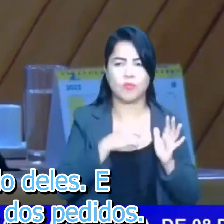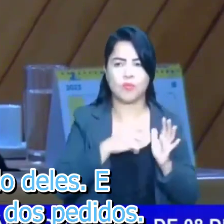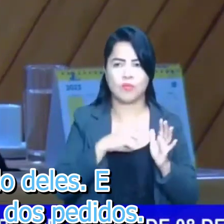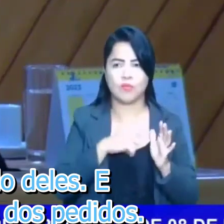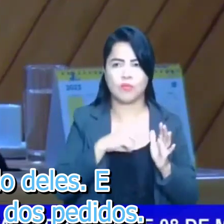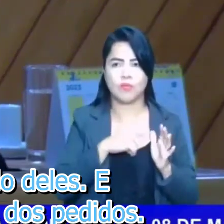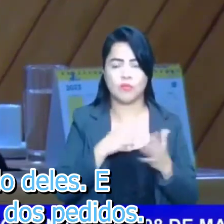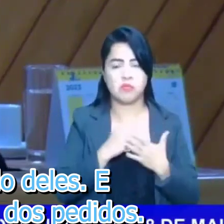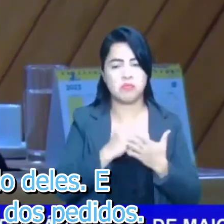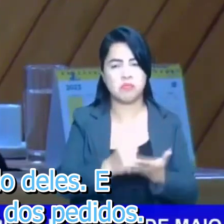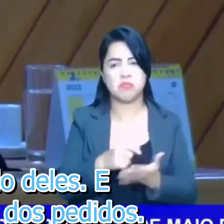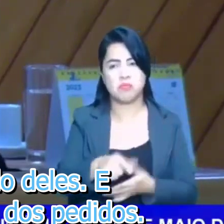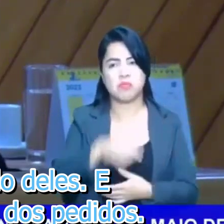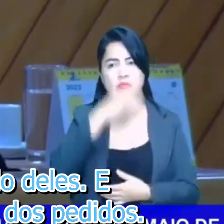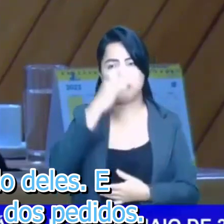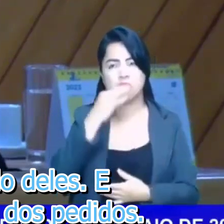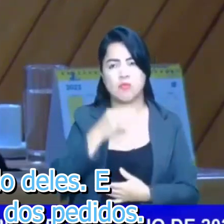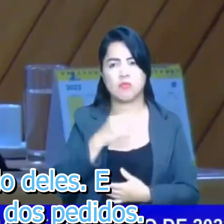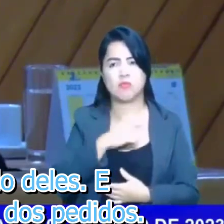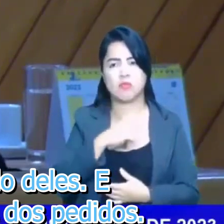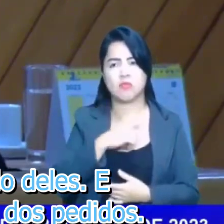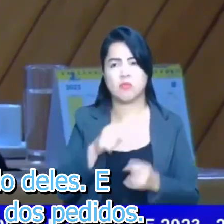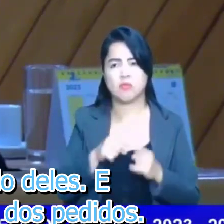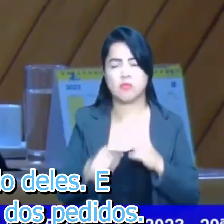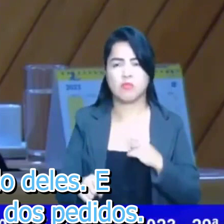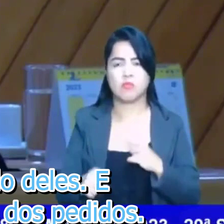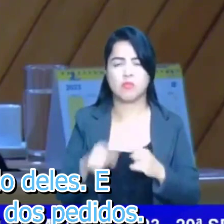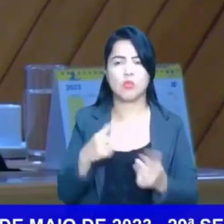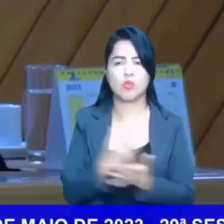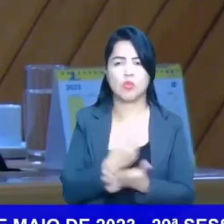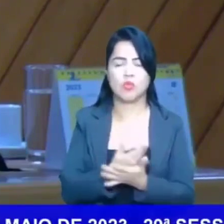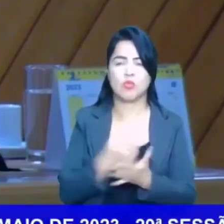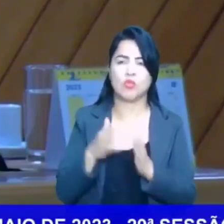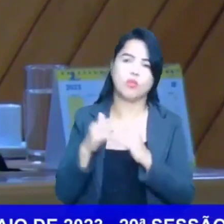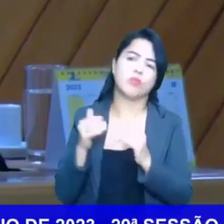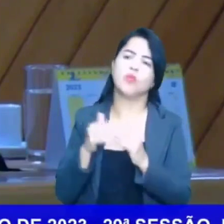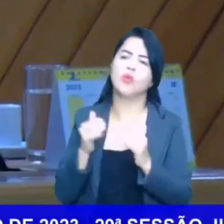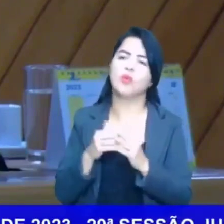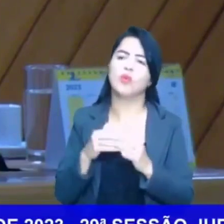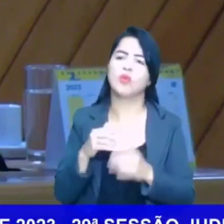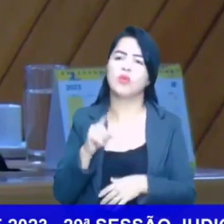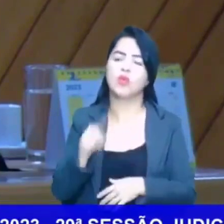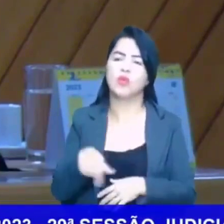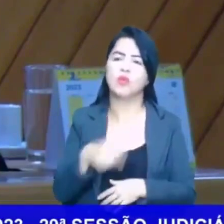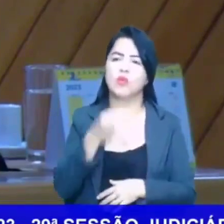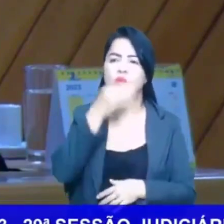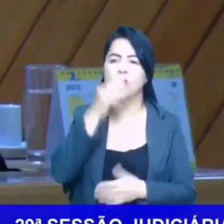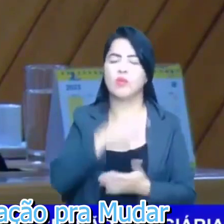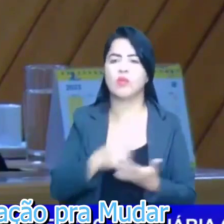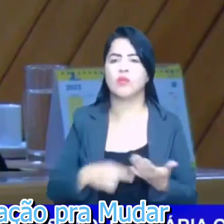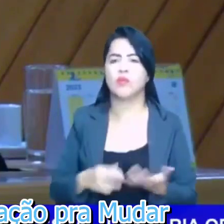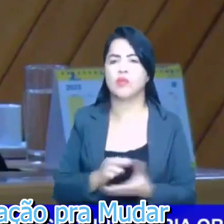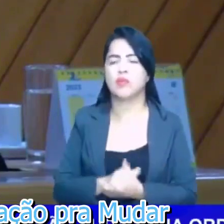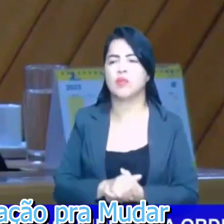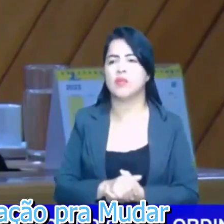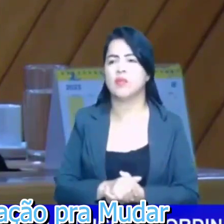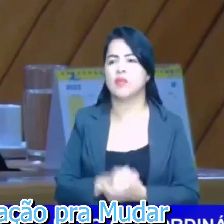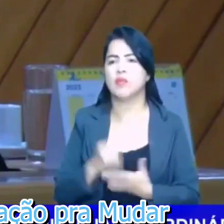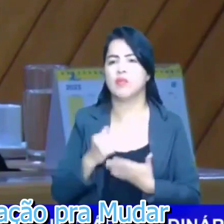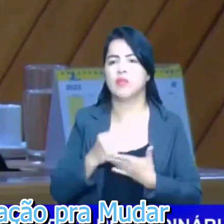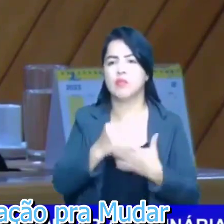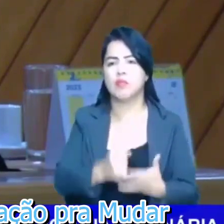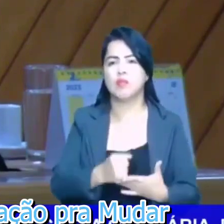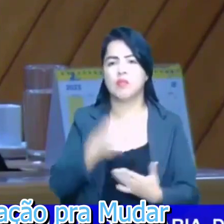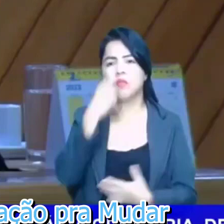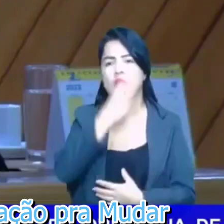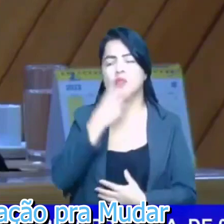E, amparado nesses argumentos, pugnou pela improcedência dos pedidos. É o relatório. Que haverá sustentação